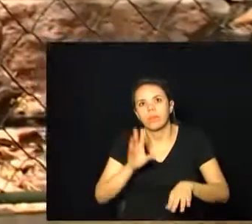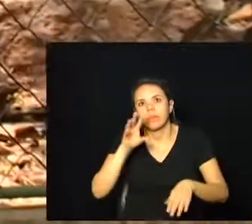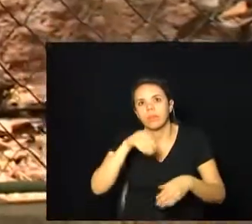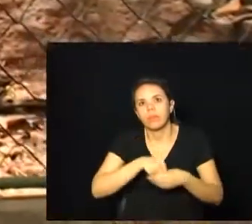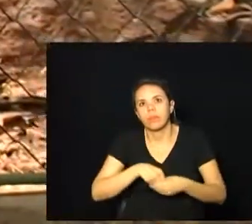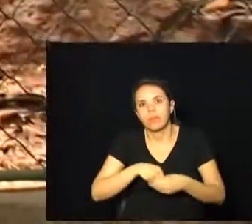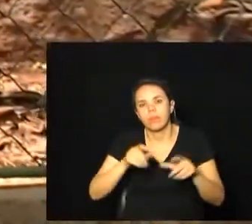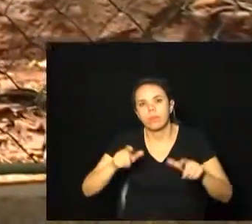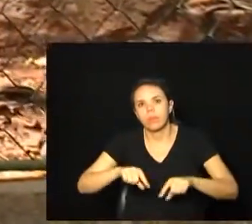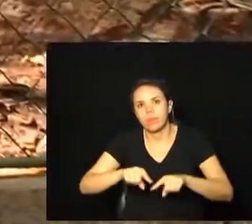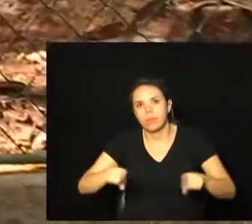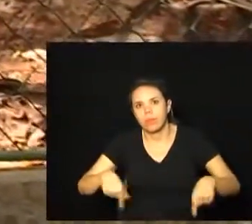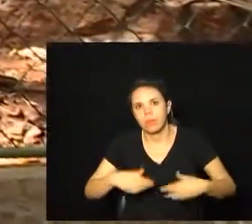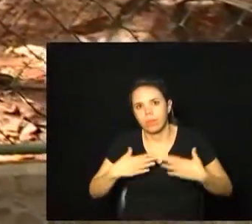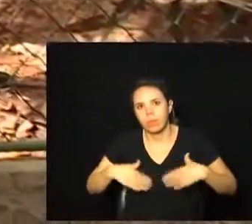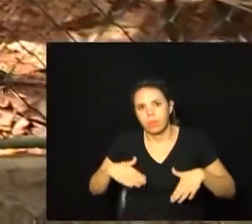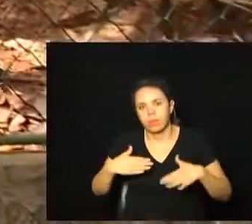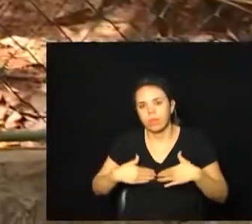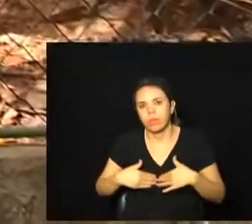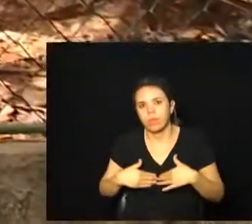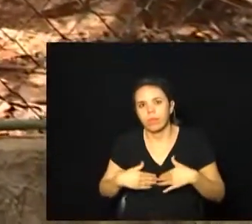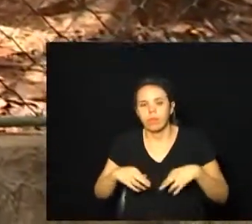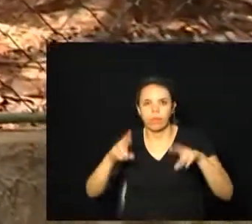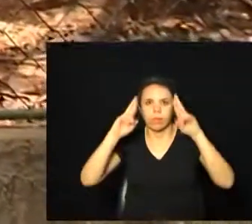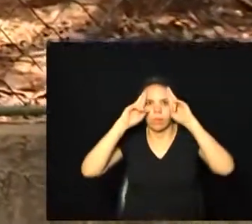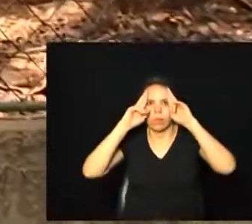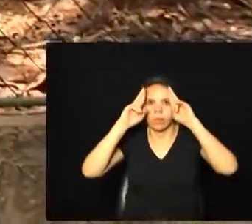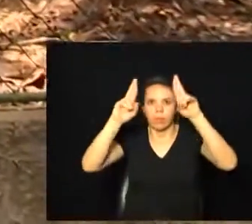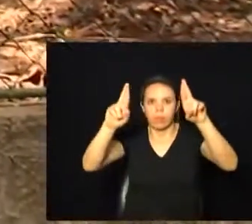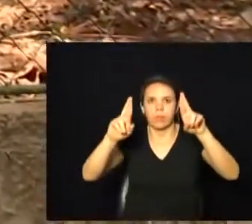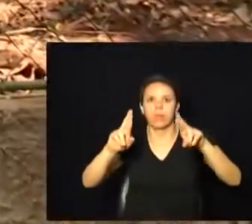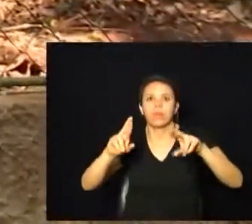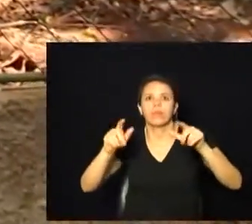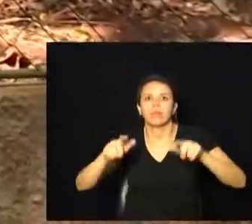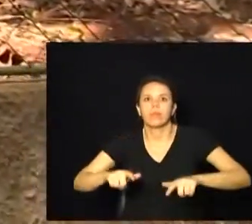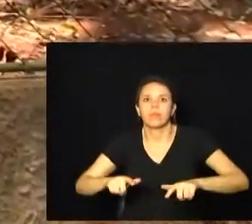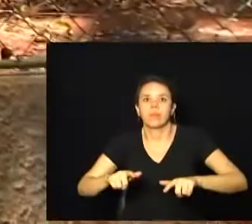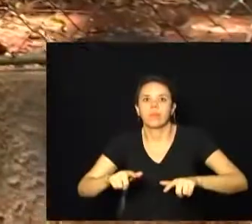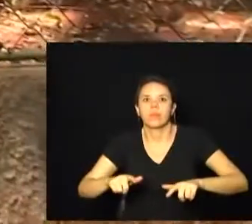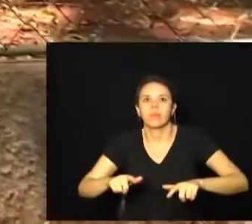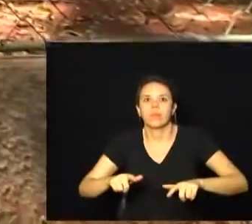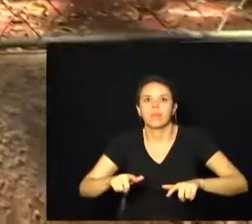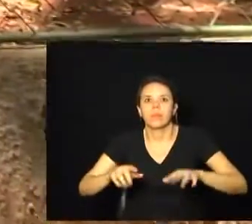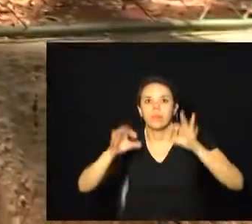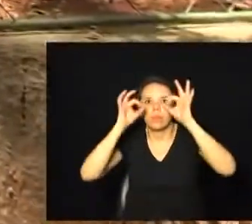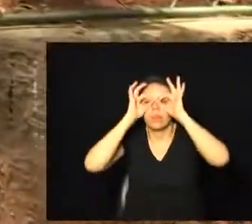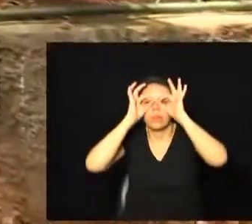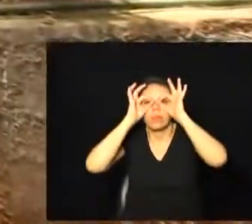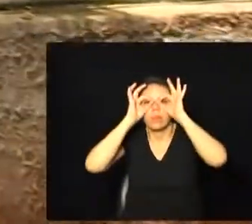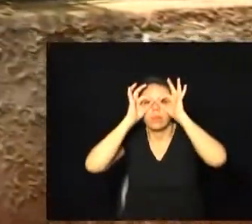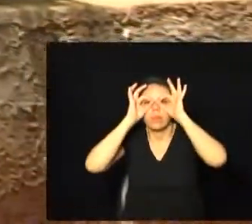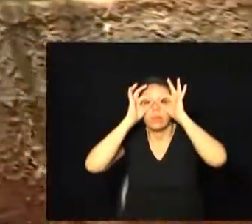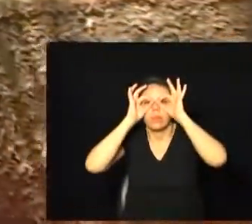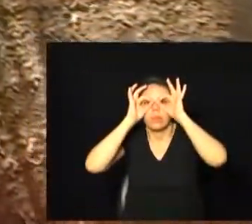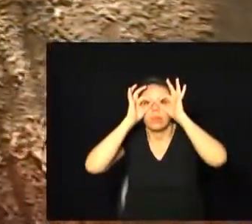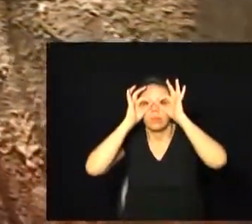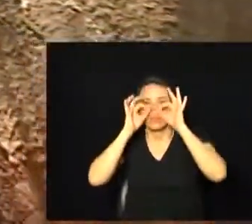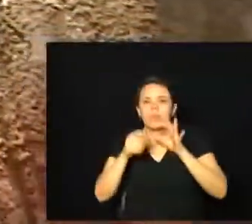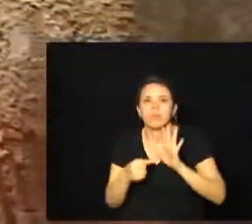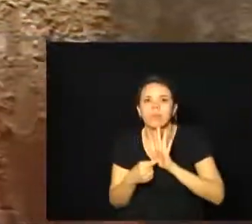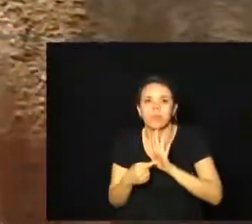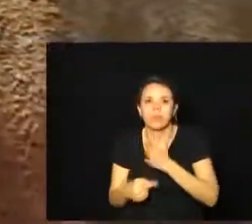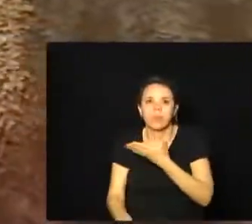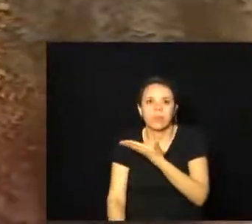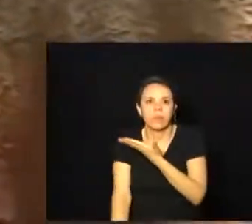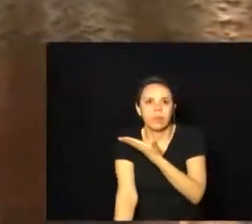de um recinto, mas calma, tudo com muito respeito. Eu estou dentro do recinto da coruja de orelha. Vou mostrar um pouquinho